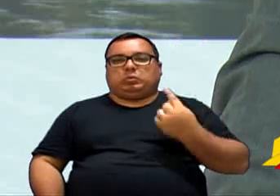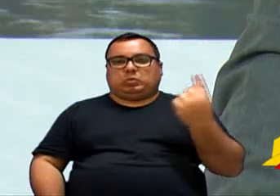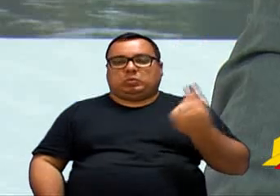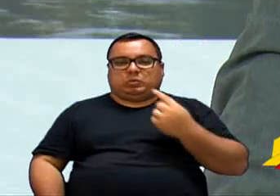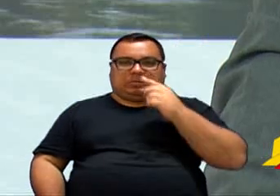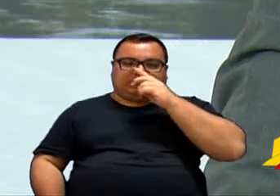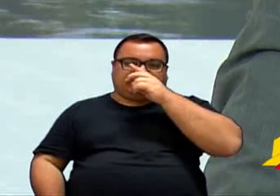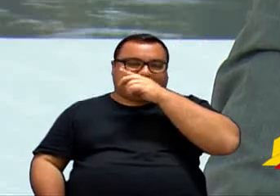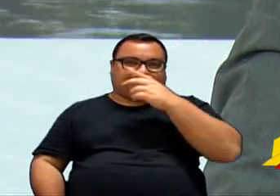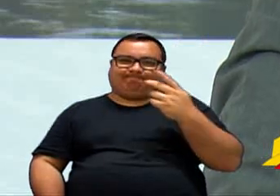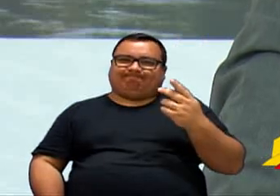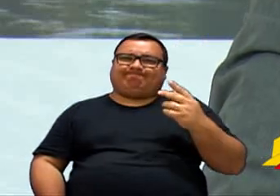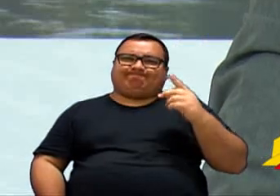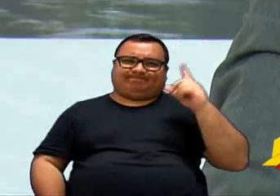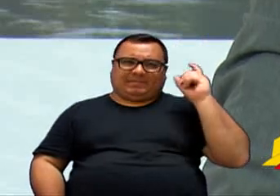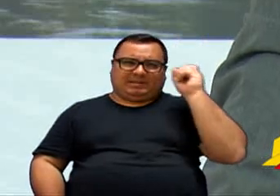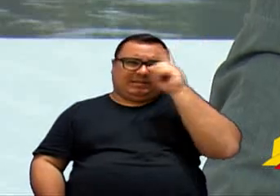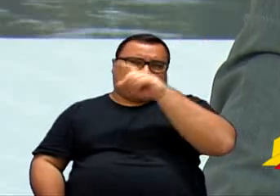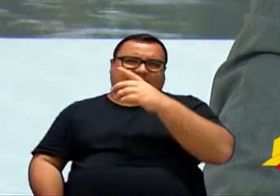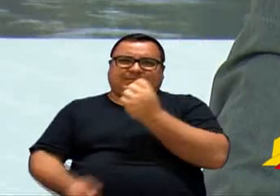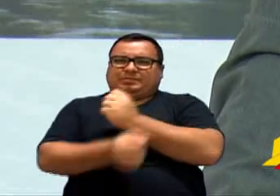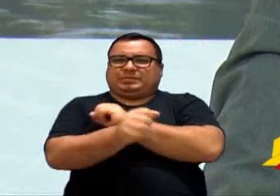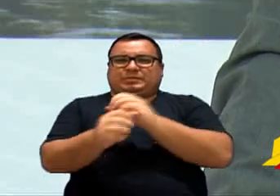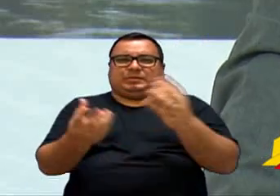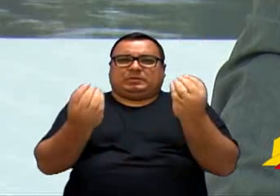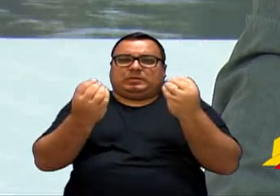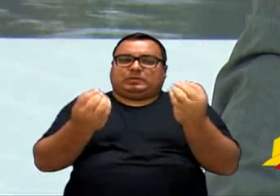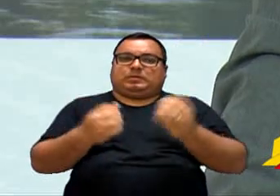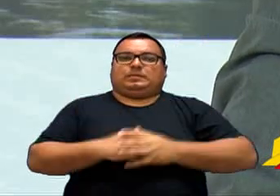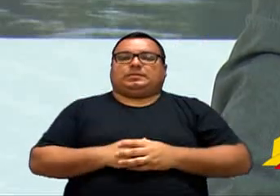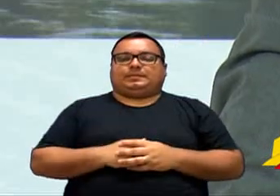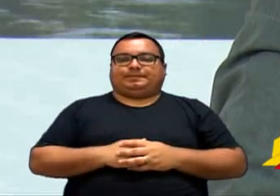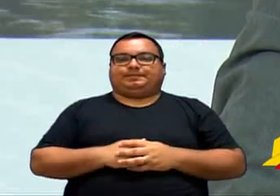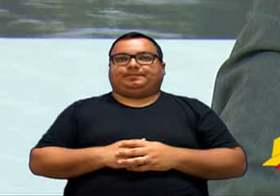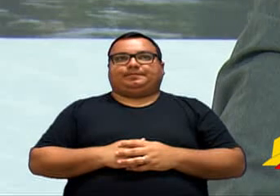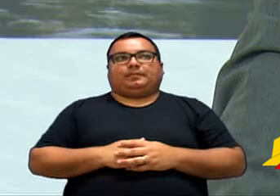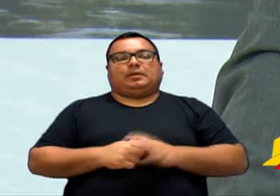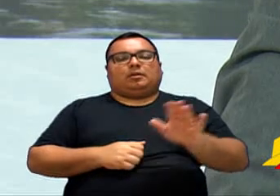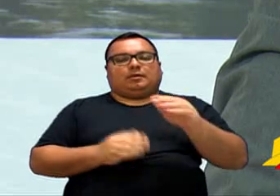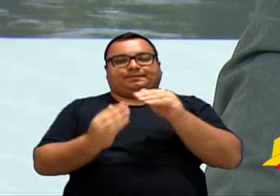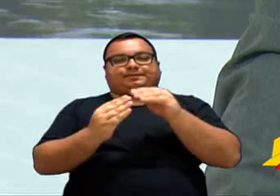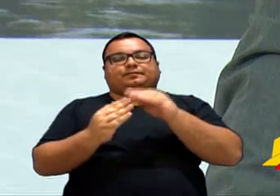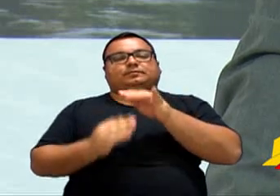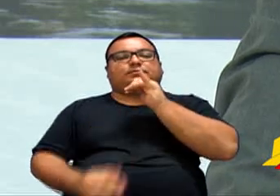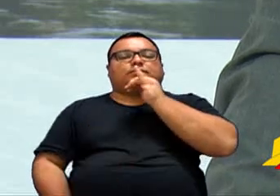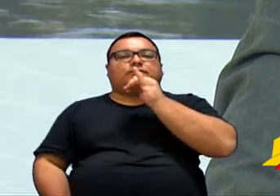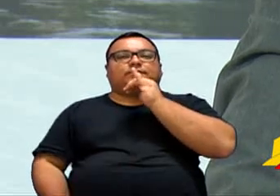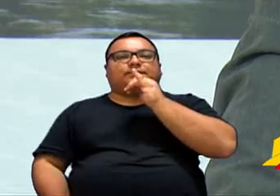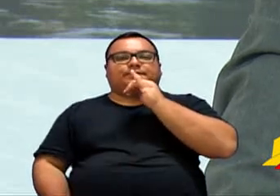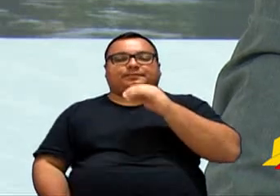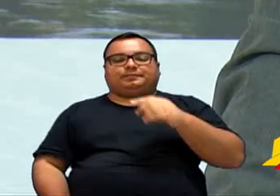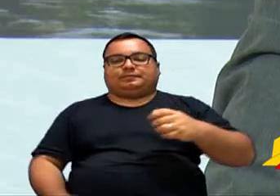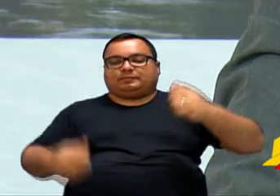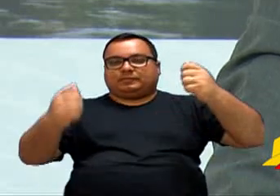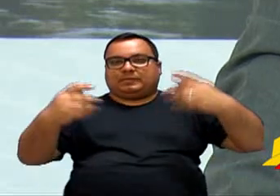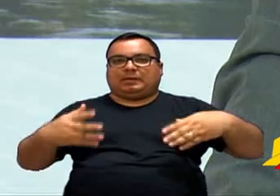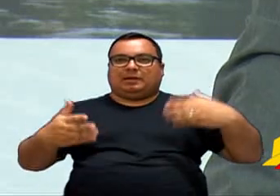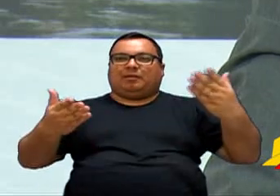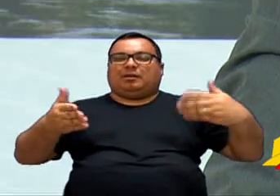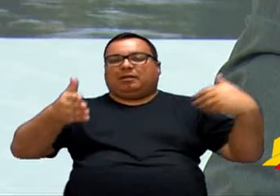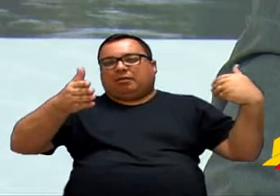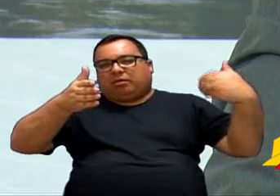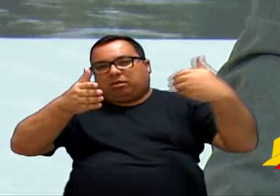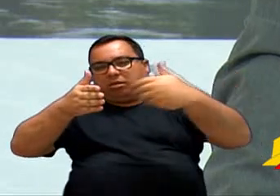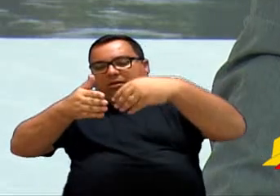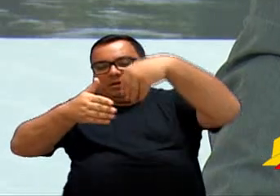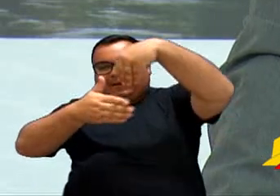É verdade. E, vereador, eu dou um exemplo para Vossa Excelência com relação a isso, e que, principalmente nesses períodos pré-eleitorais que a gente